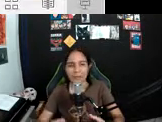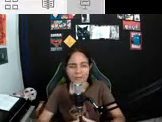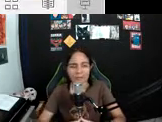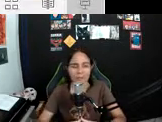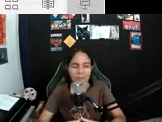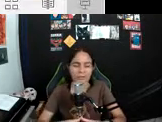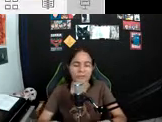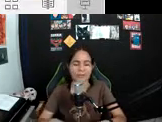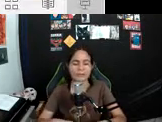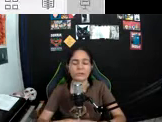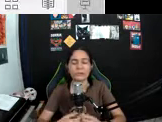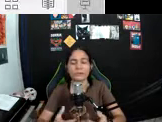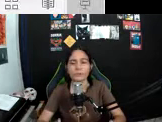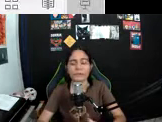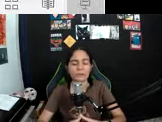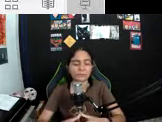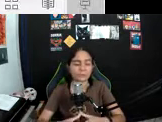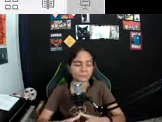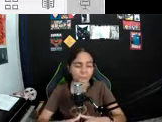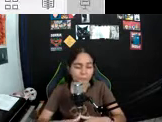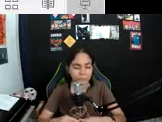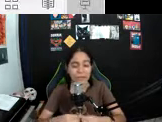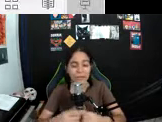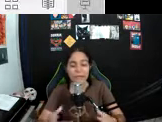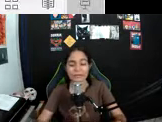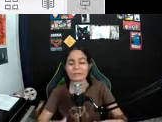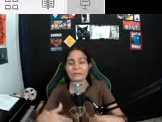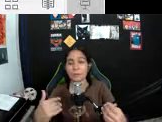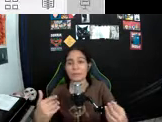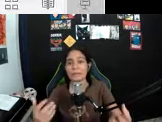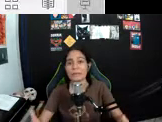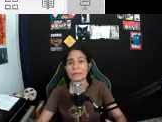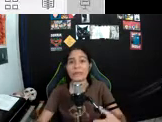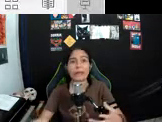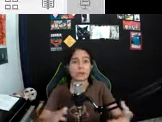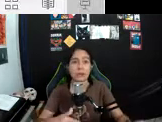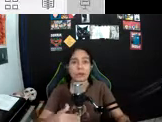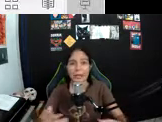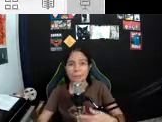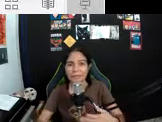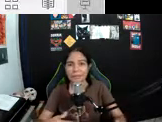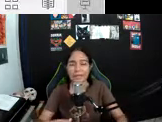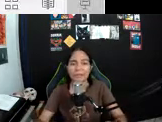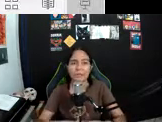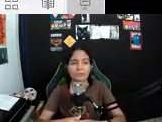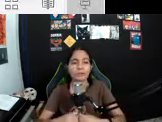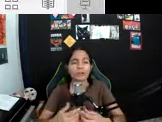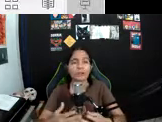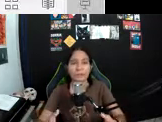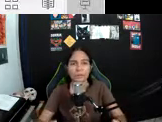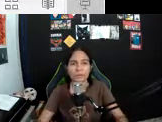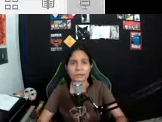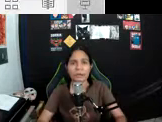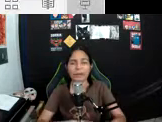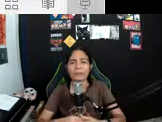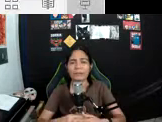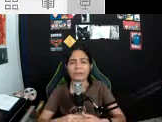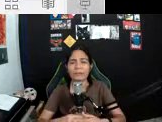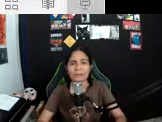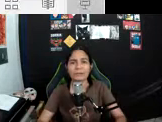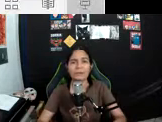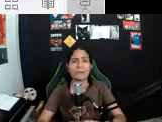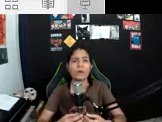Cada vez mais as mídias sociais estão evoluindo. Antes você só conseguia, né, trocar mensagens, hoje em dia você consegue